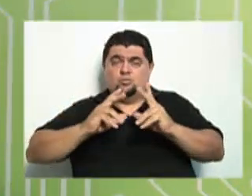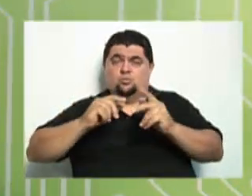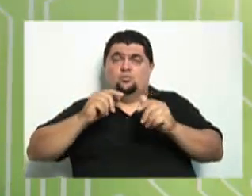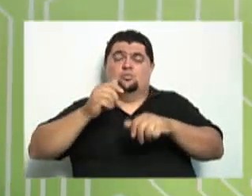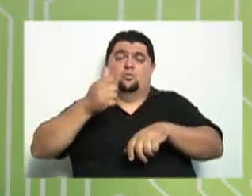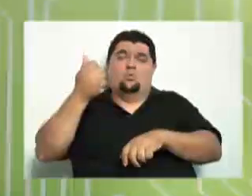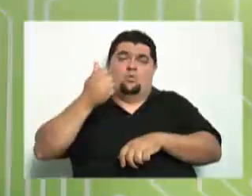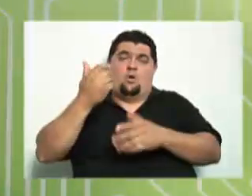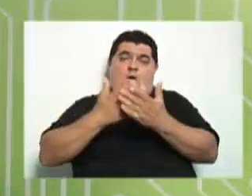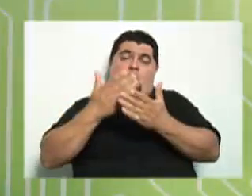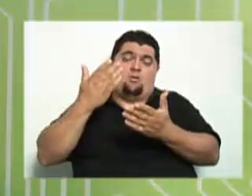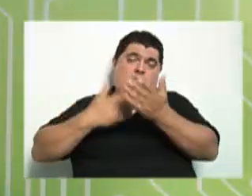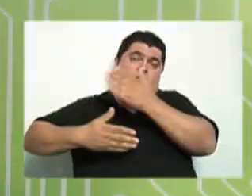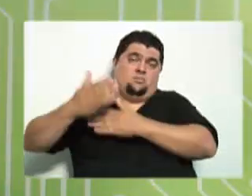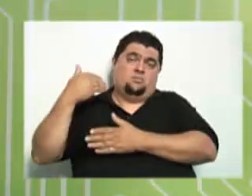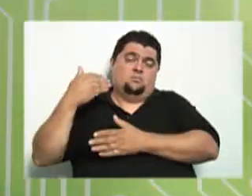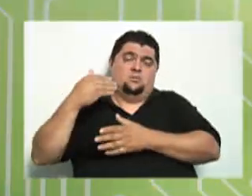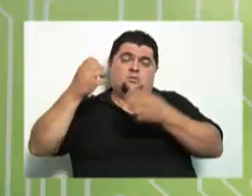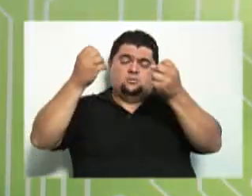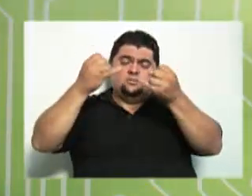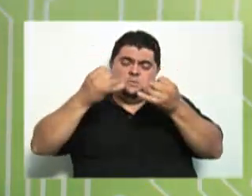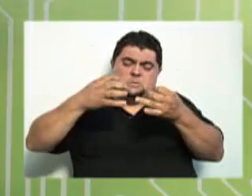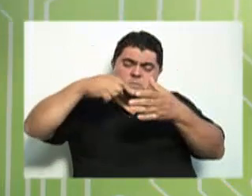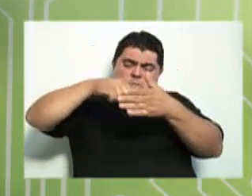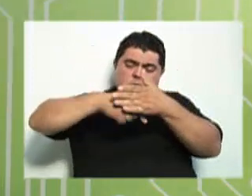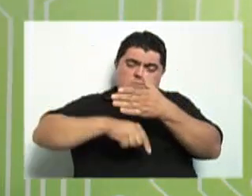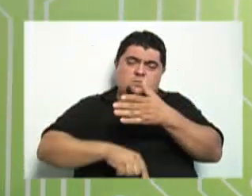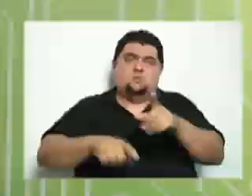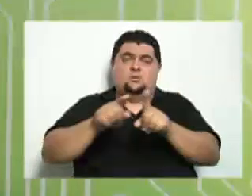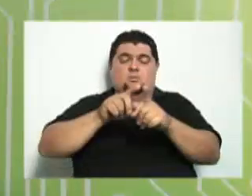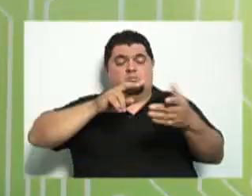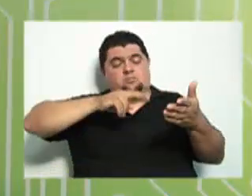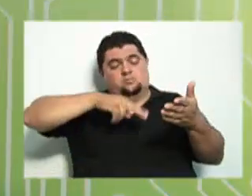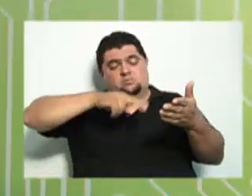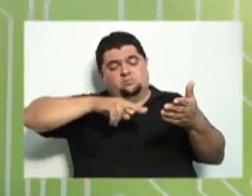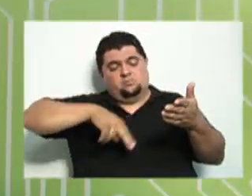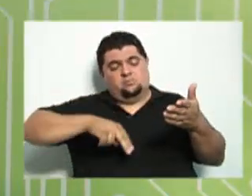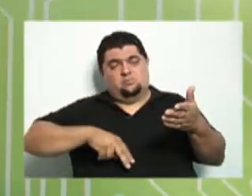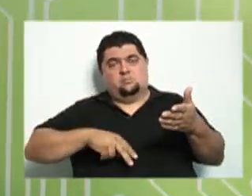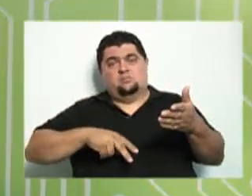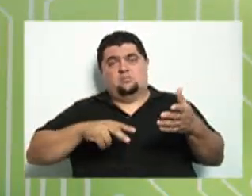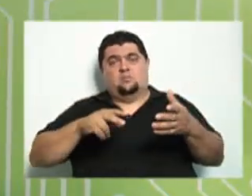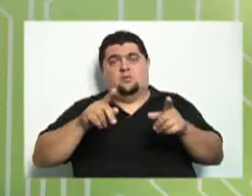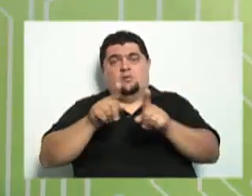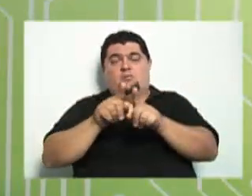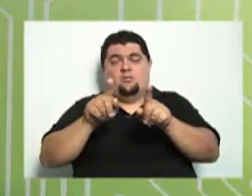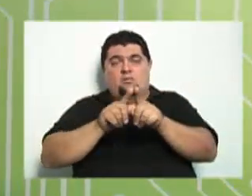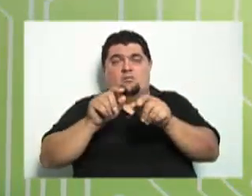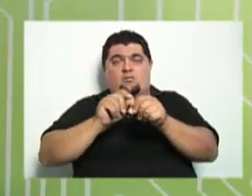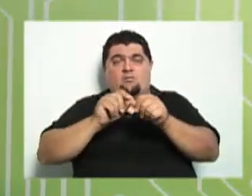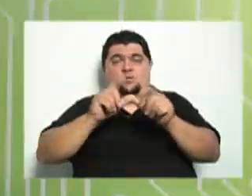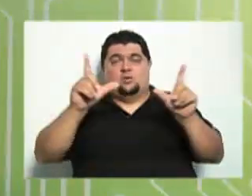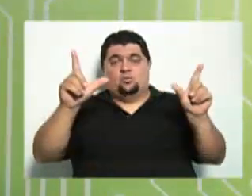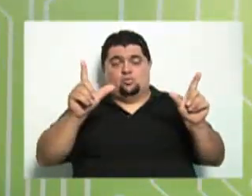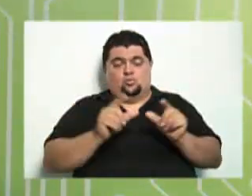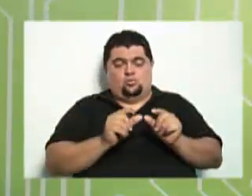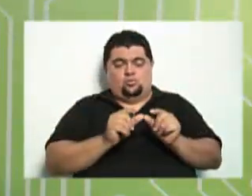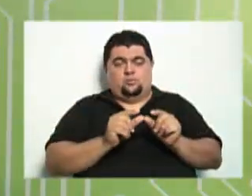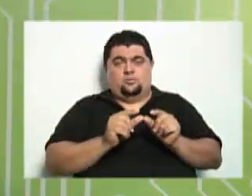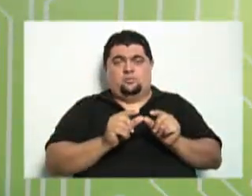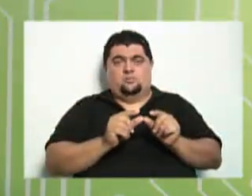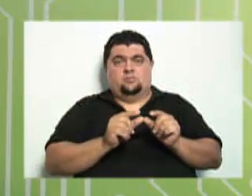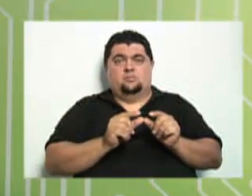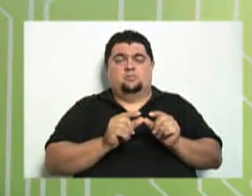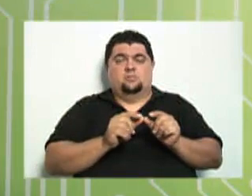aula passada, discutidos em detalhes. E aí você vai fazer a leitura desse material e vai produzir um resumo desses